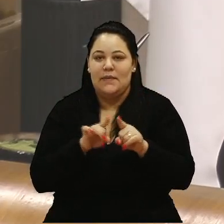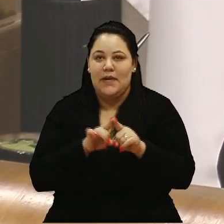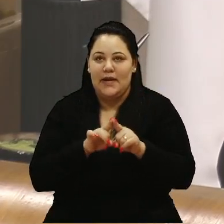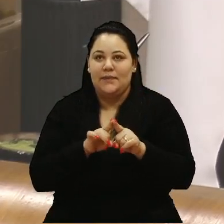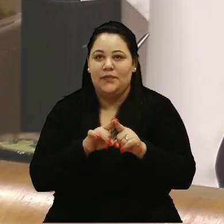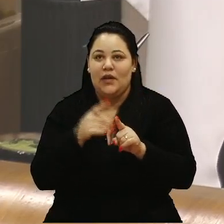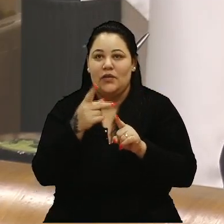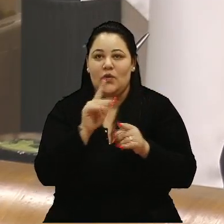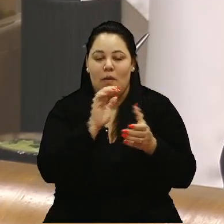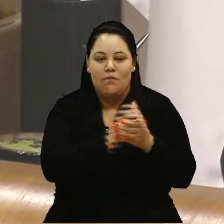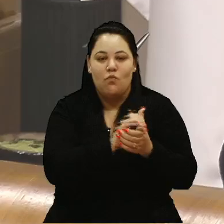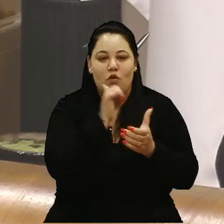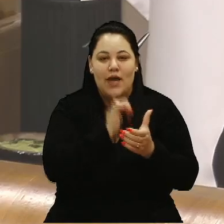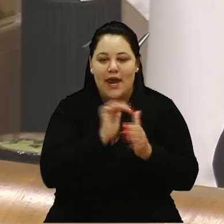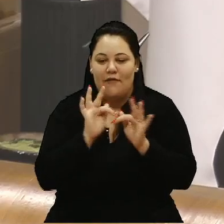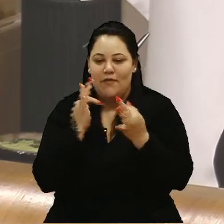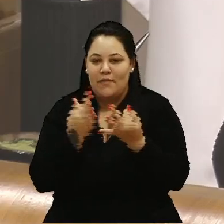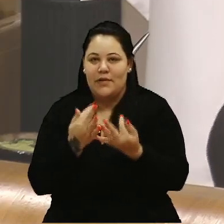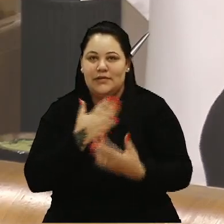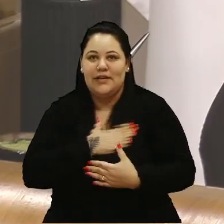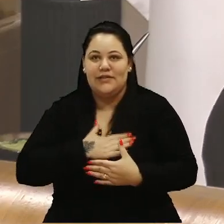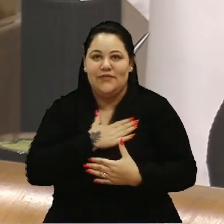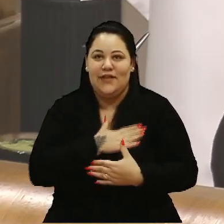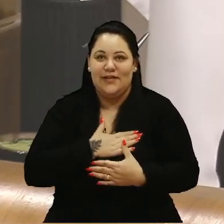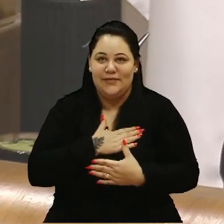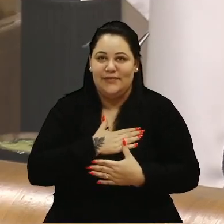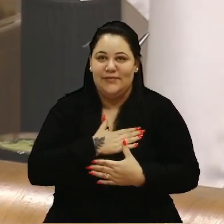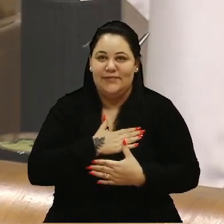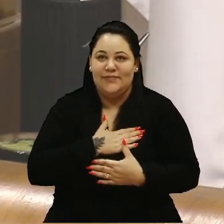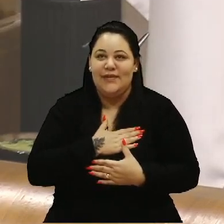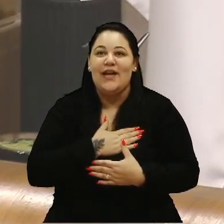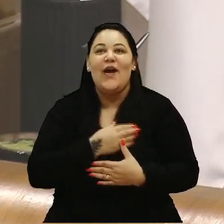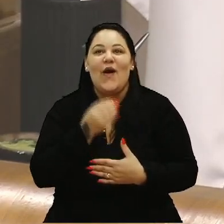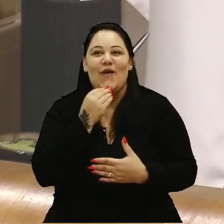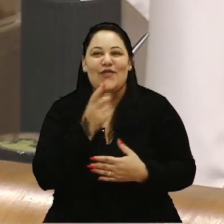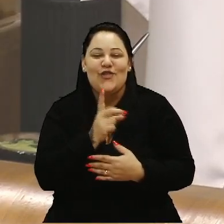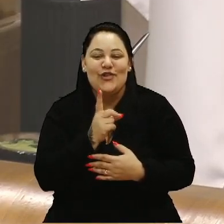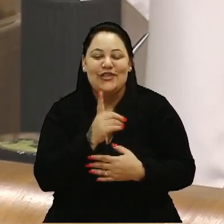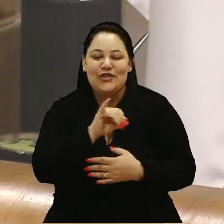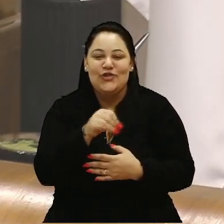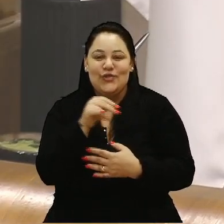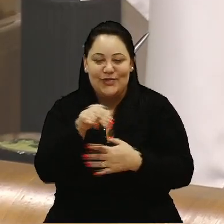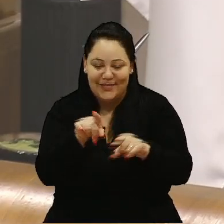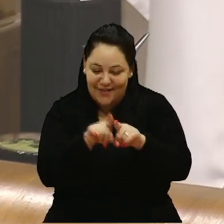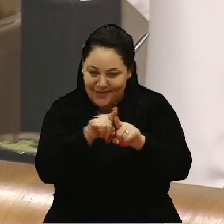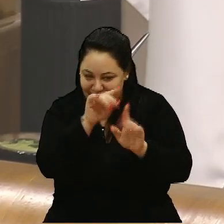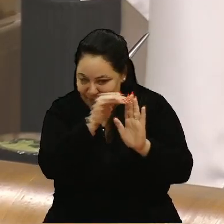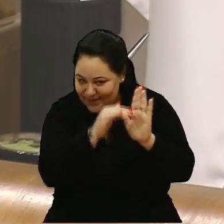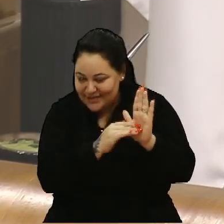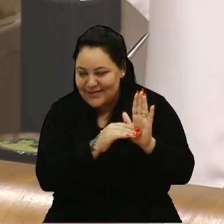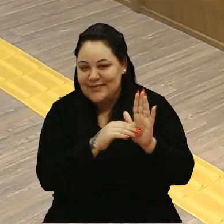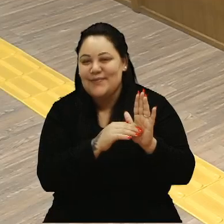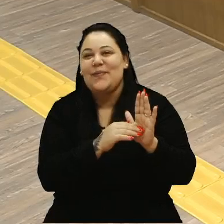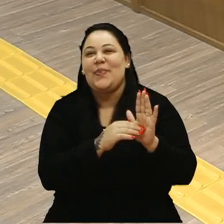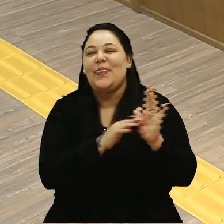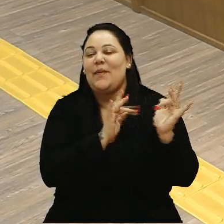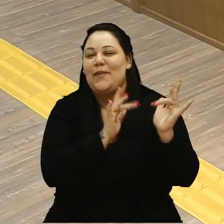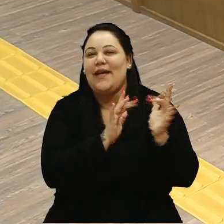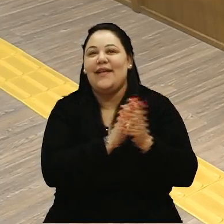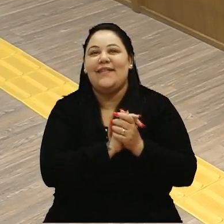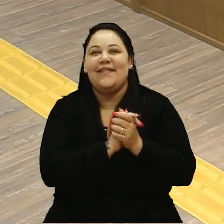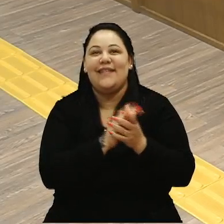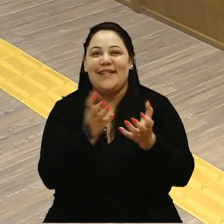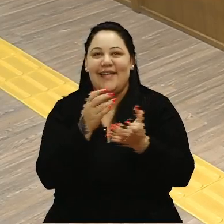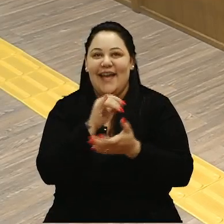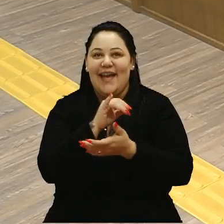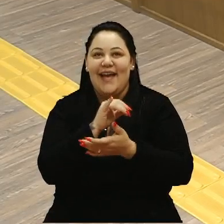sua família estão contentes pela sua decisão, especialmente sua esposa, dado o dia 12 de junho, né? Acho que deve ter alguma programação aí mais além. Quer presente melhor